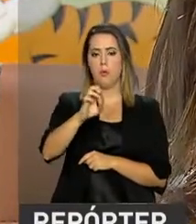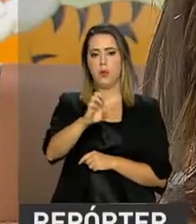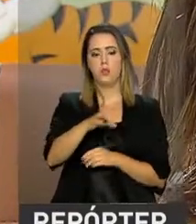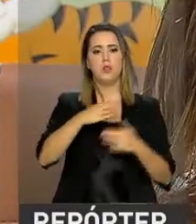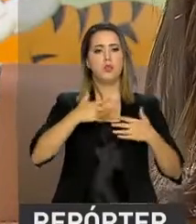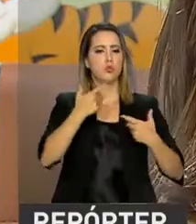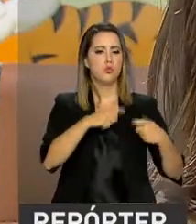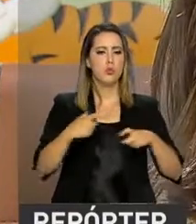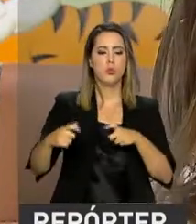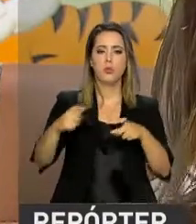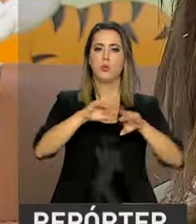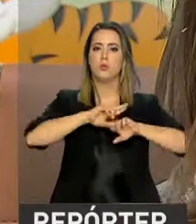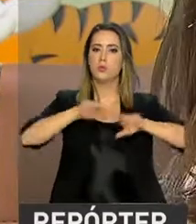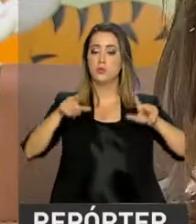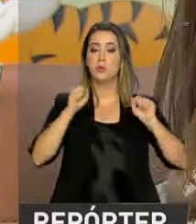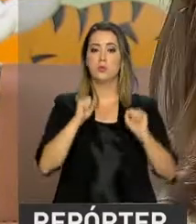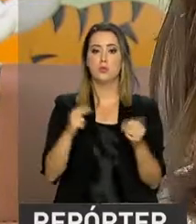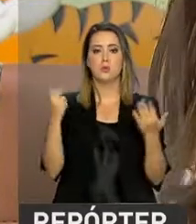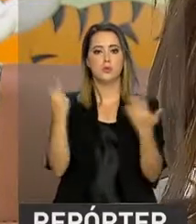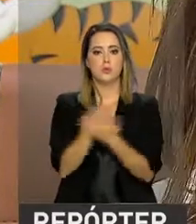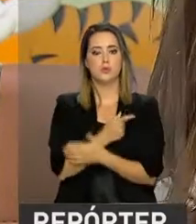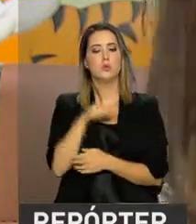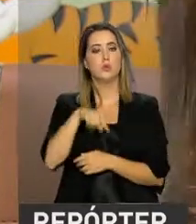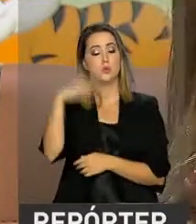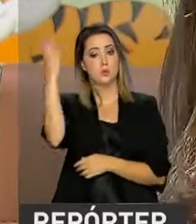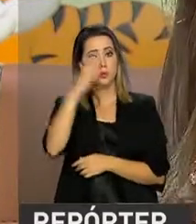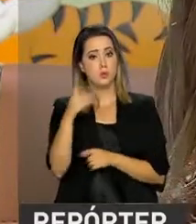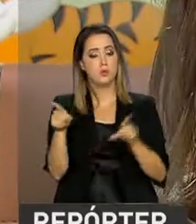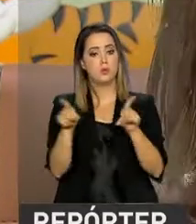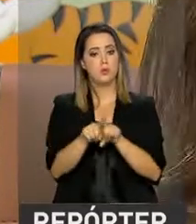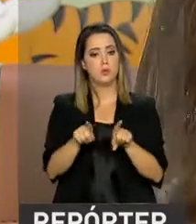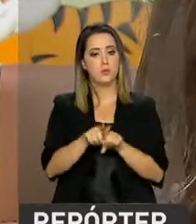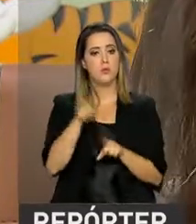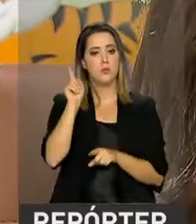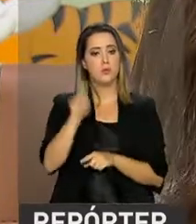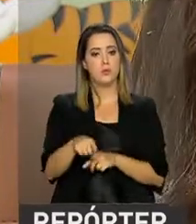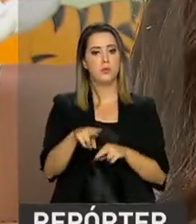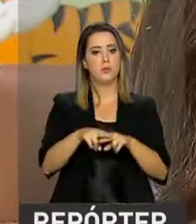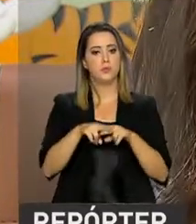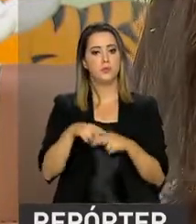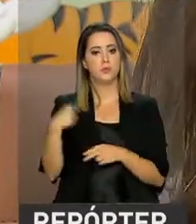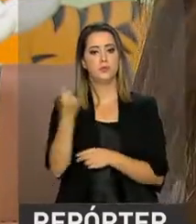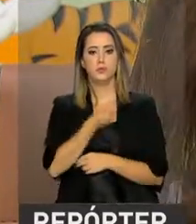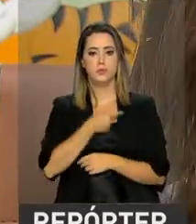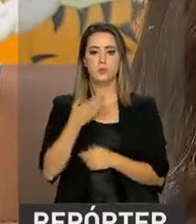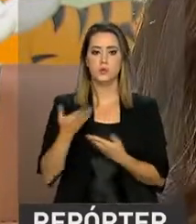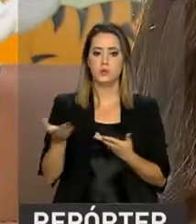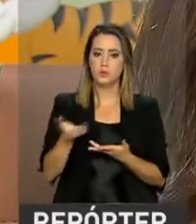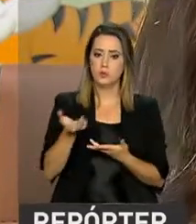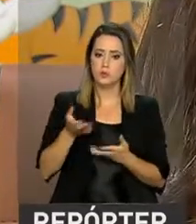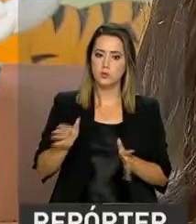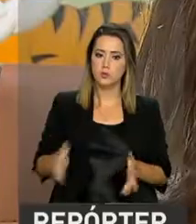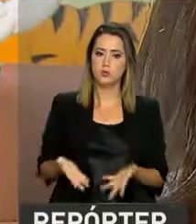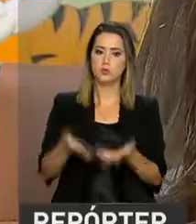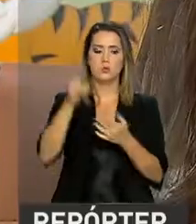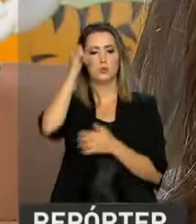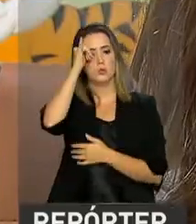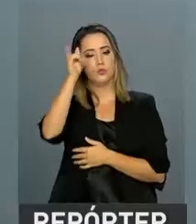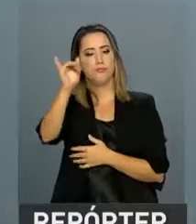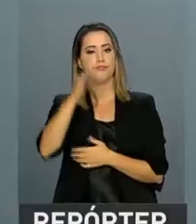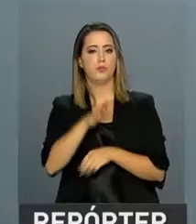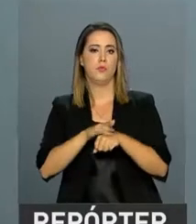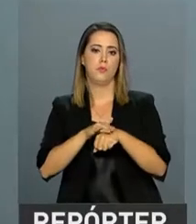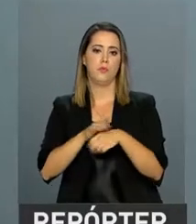que o vírus pode sim circular no Brasil, então é por esse motivo que a gente insiste, né, na prevenção desde